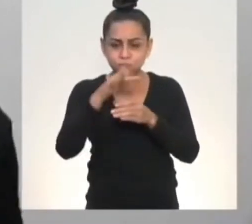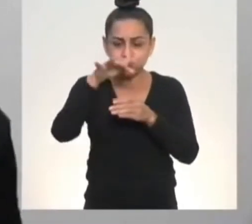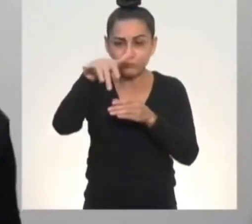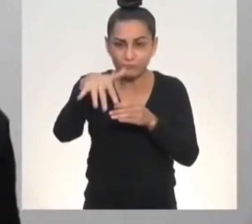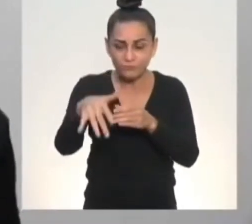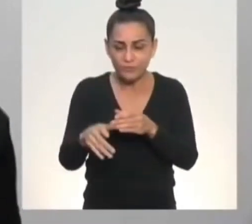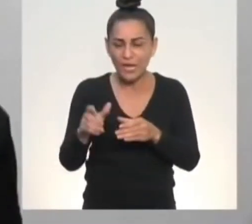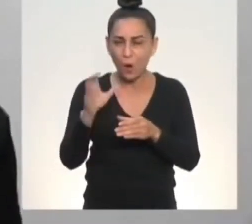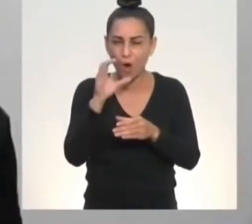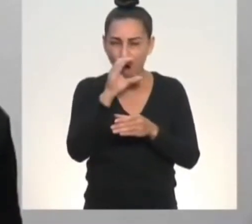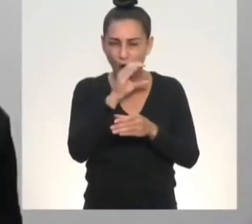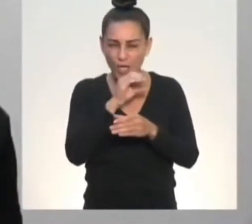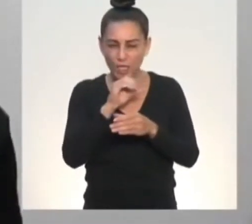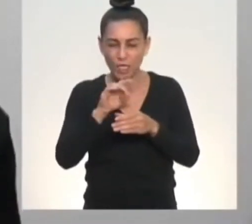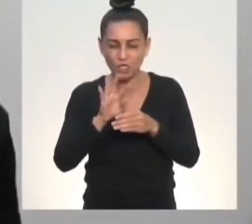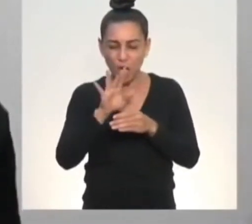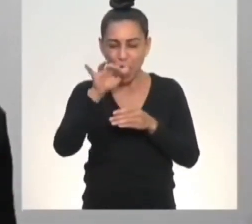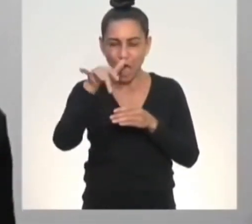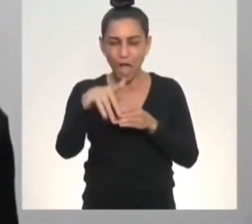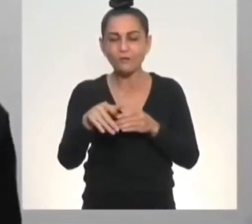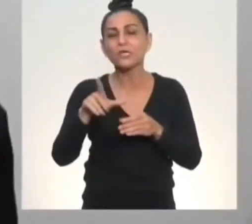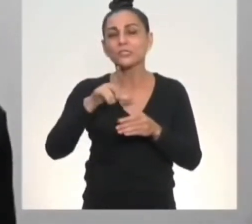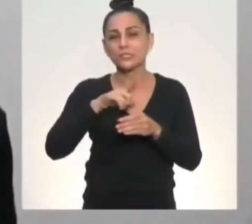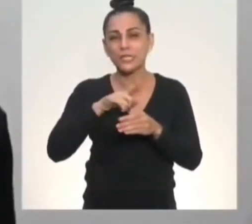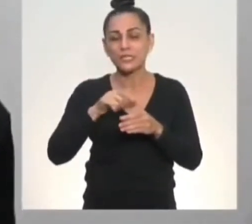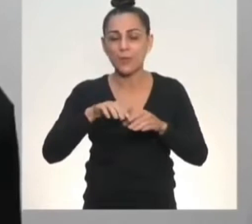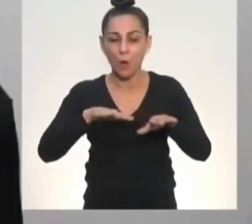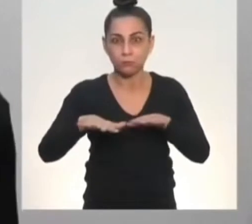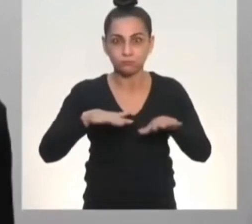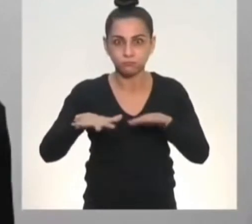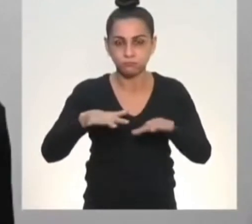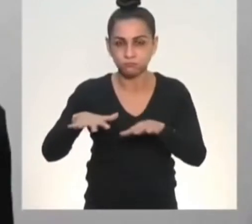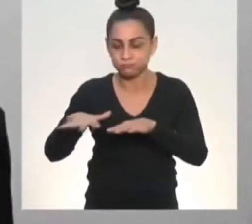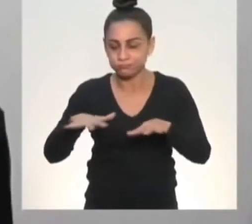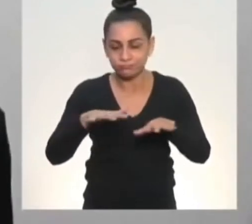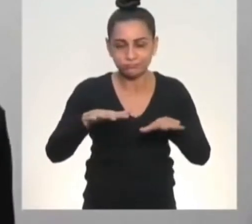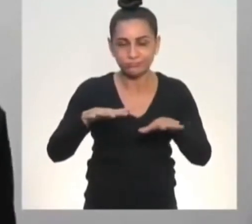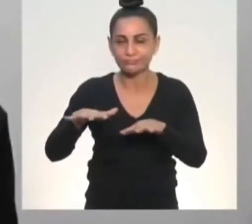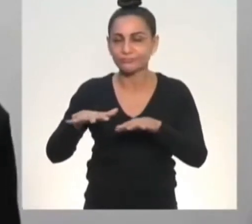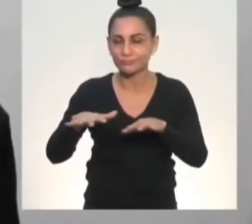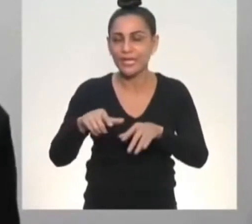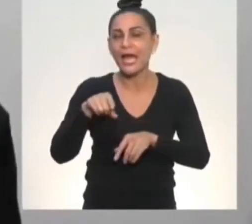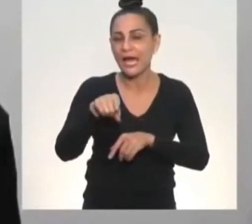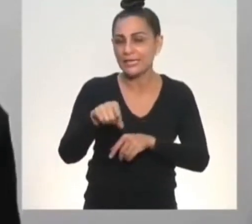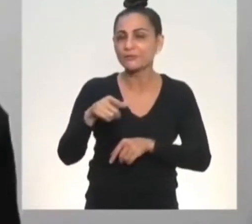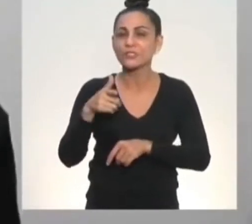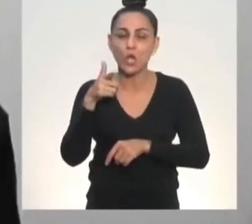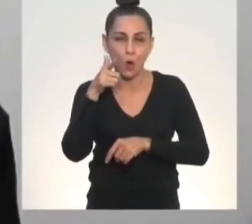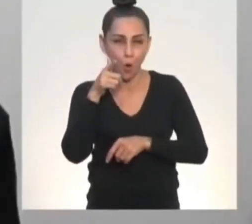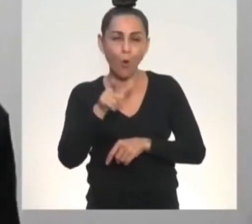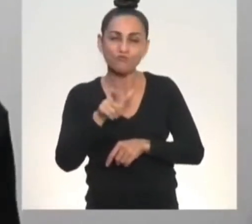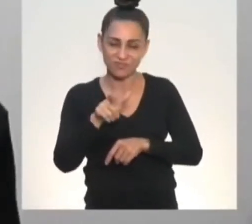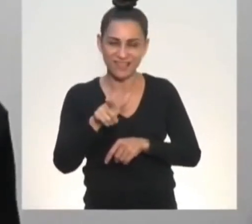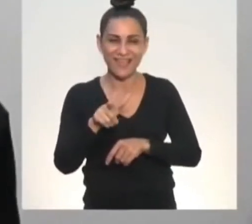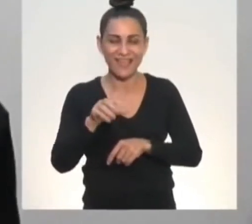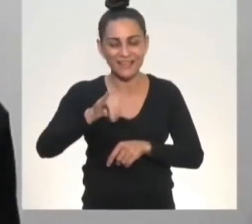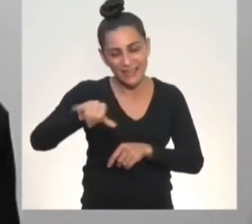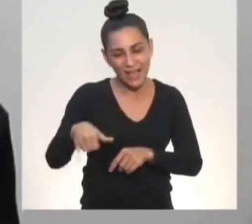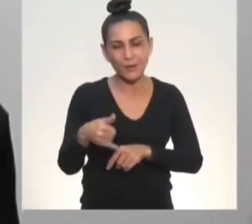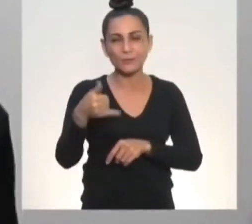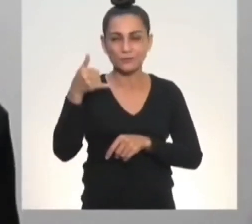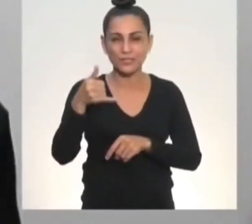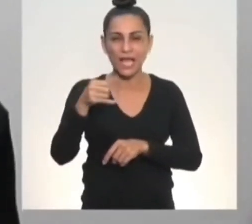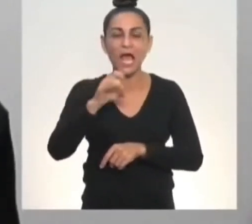próximo à superfície, aonde também acontecem os terremotos, os famosos vulcões, essas coisas. Ali você pode aproveitar. Então, ali